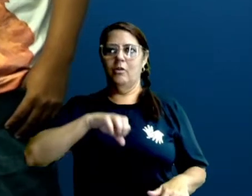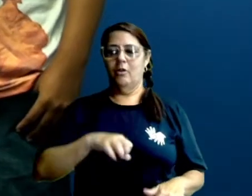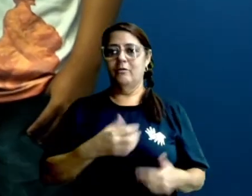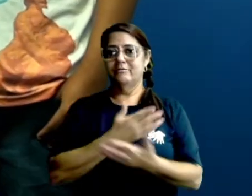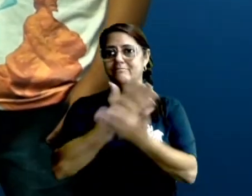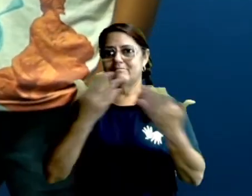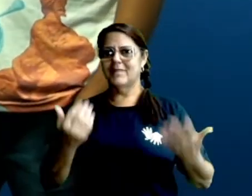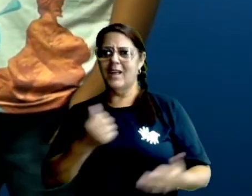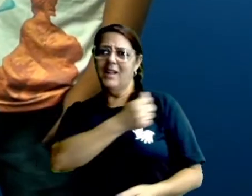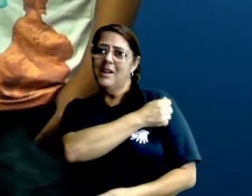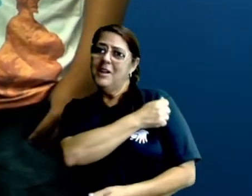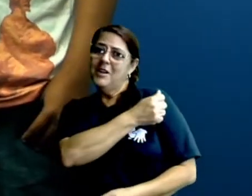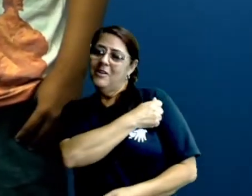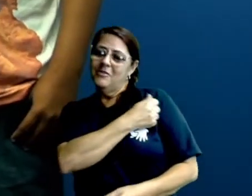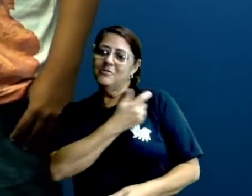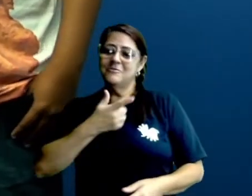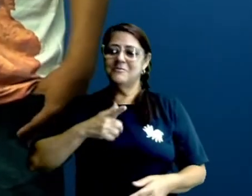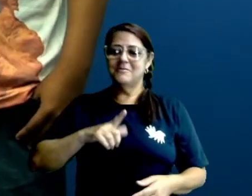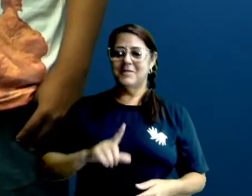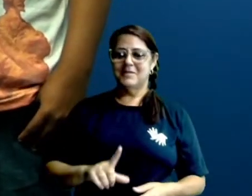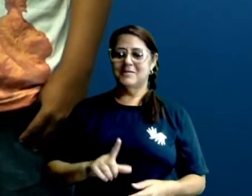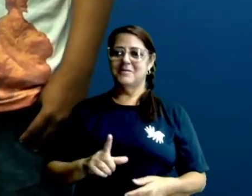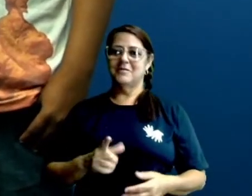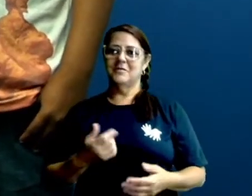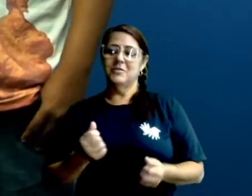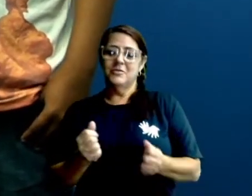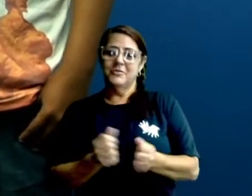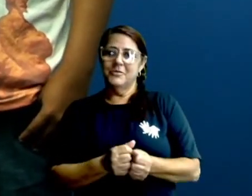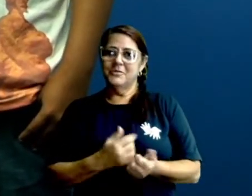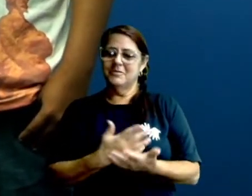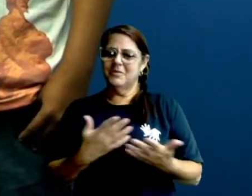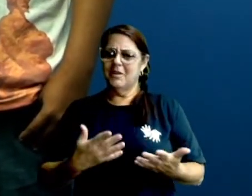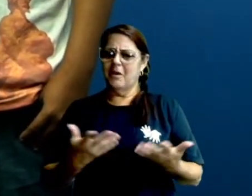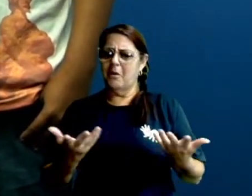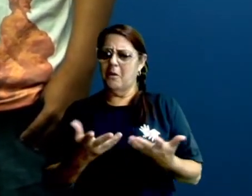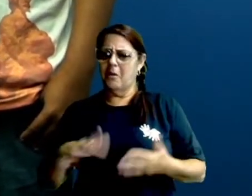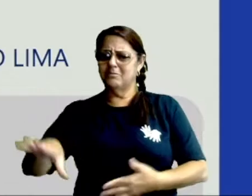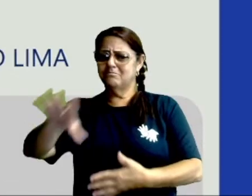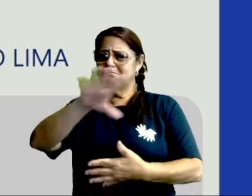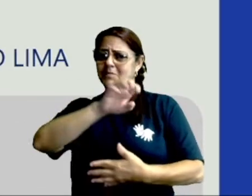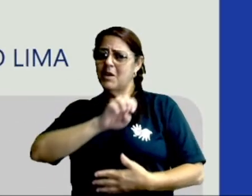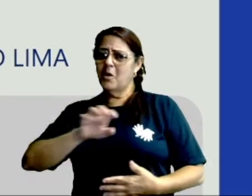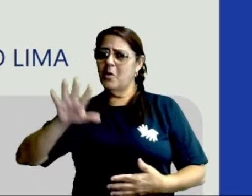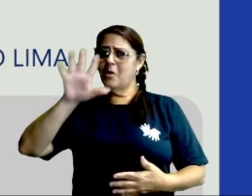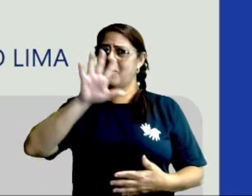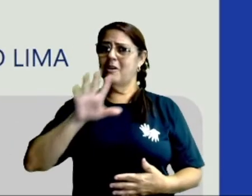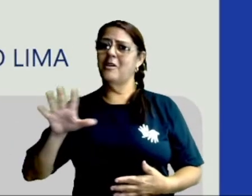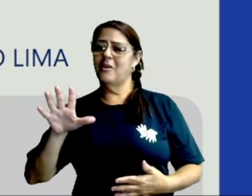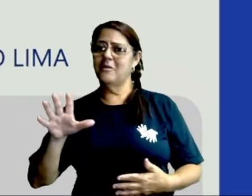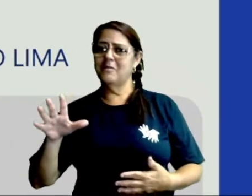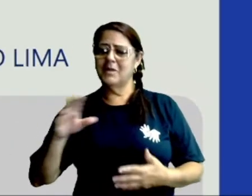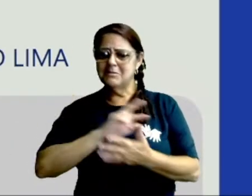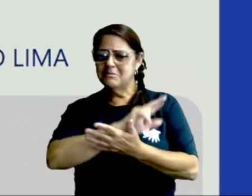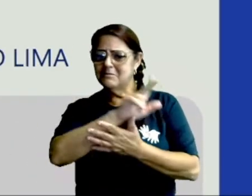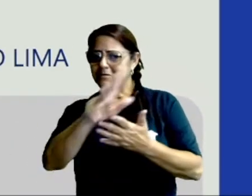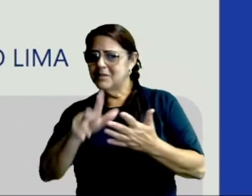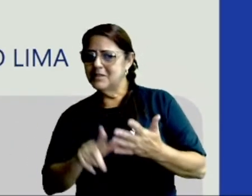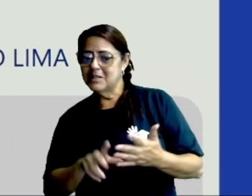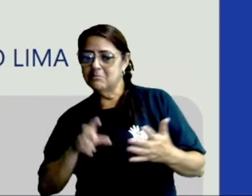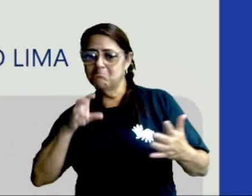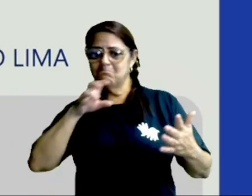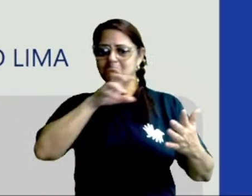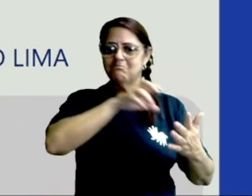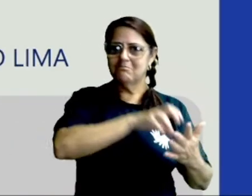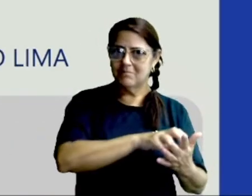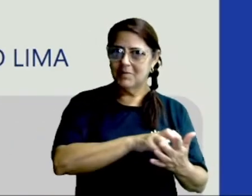Olá, queridos alunos. Estamos aqui mais uma vez e agora vamos falar um pouco da Europa, né? E sobre a diversidade e